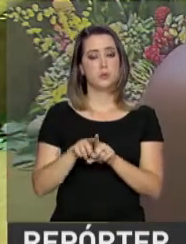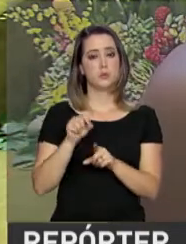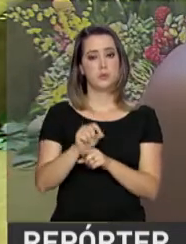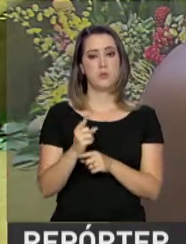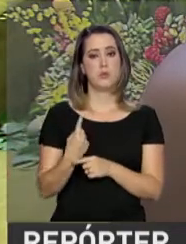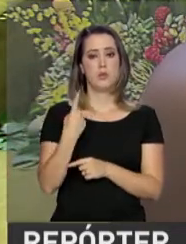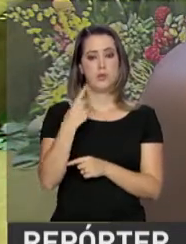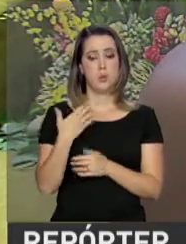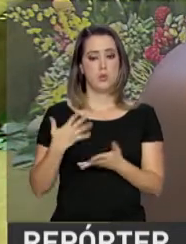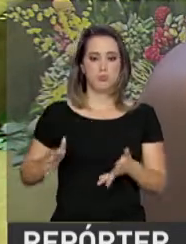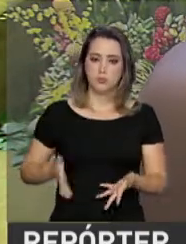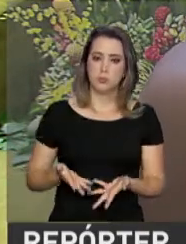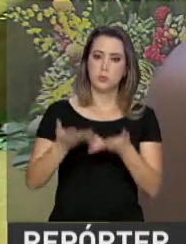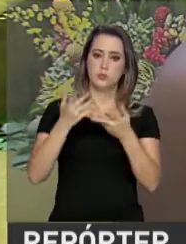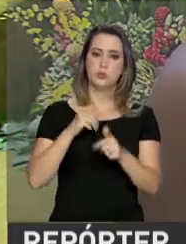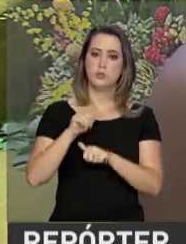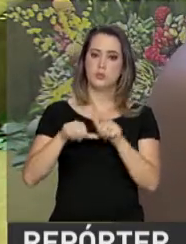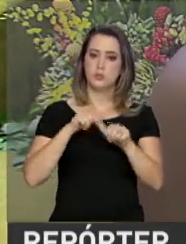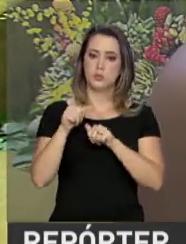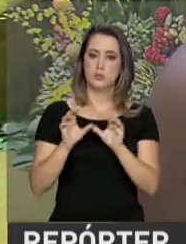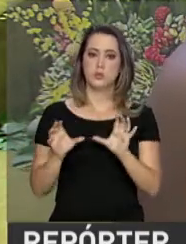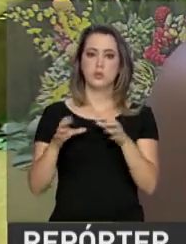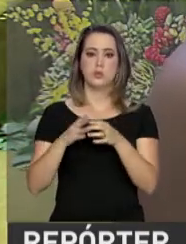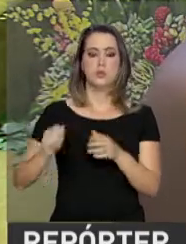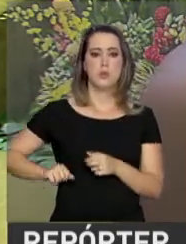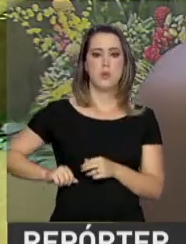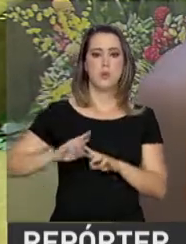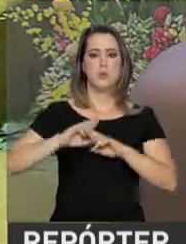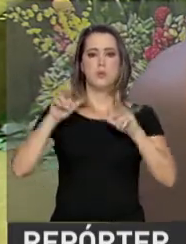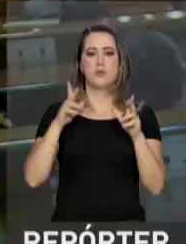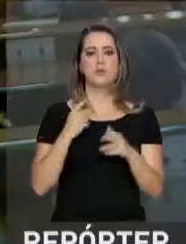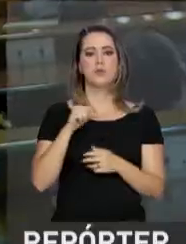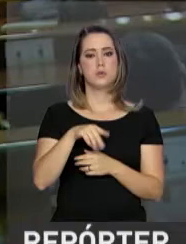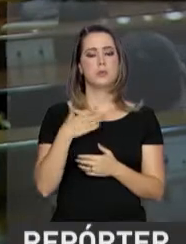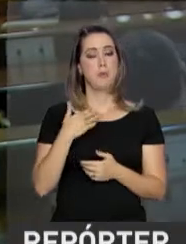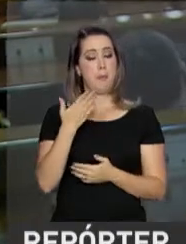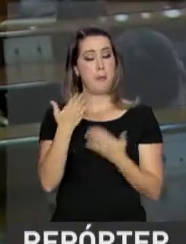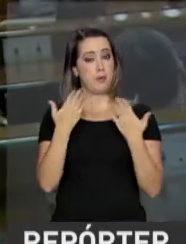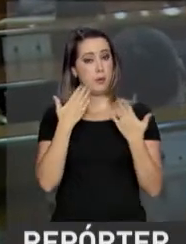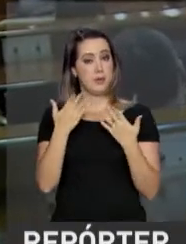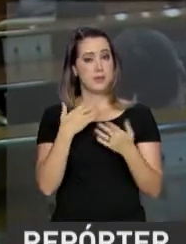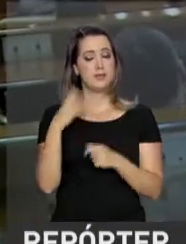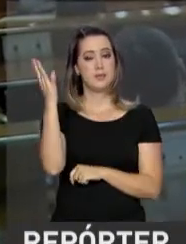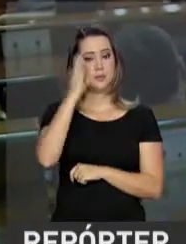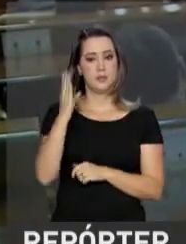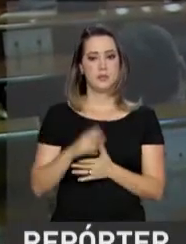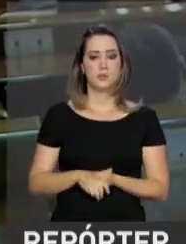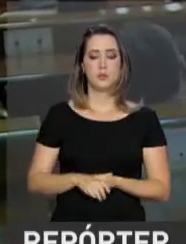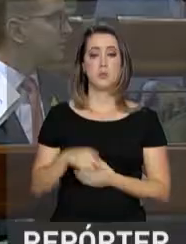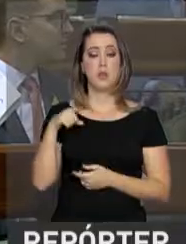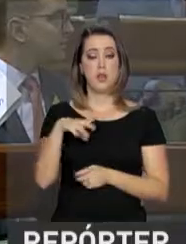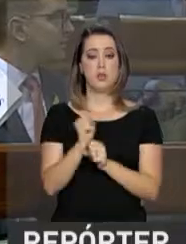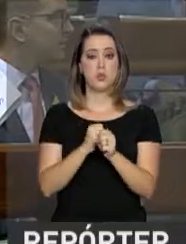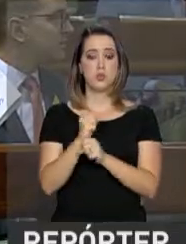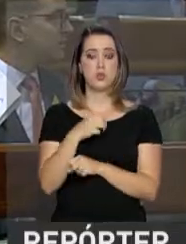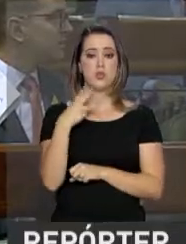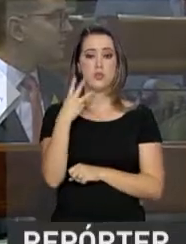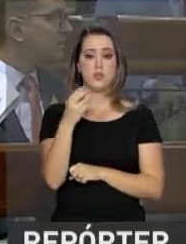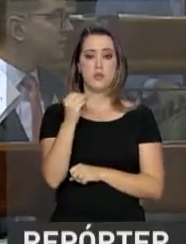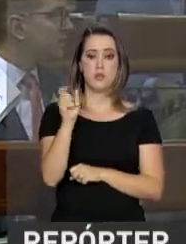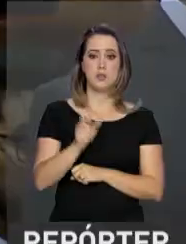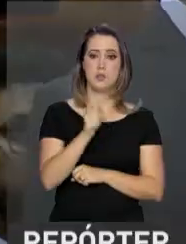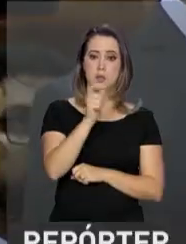um dos grandes motivações também é tornar o corpo diplomático mais diverso mais a cara do brasil a turma de formandos deste ano conta com 30